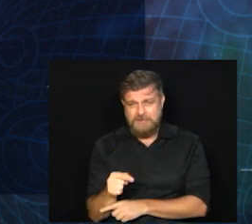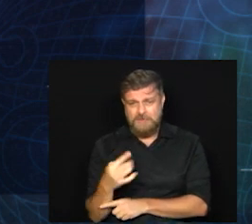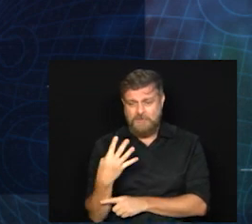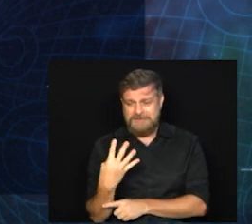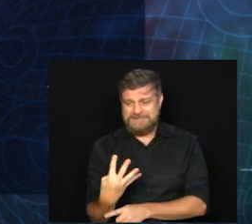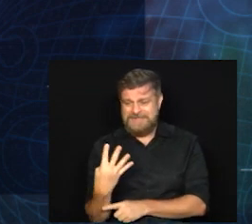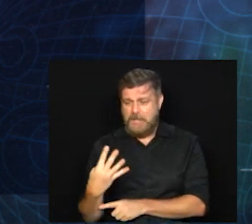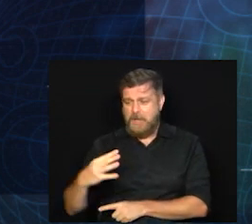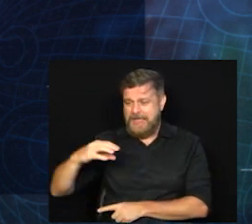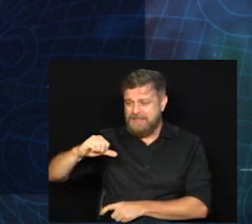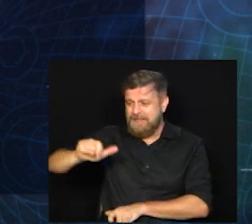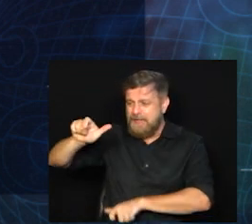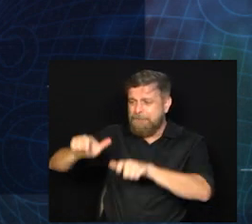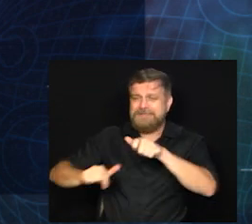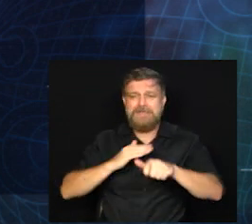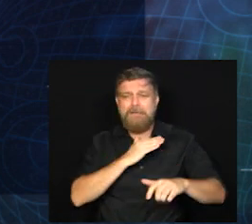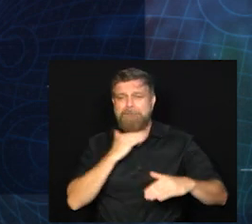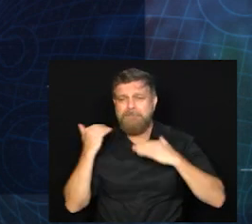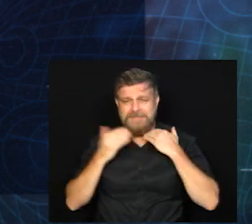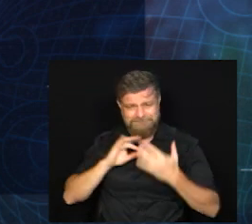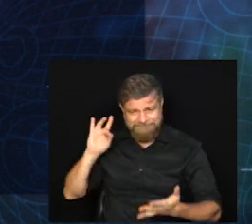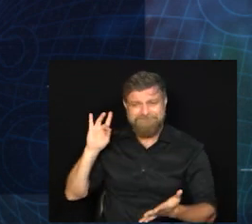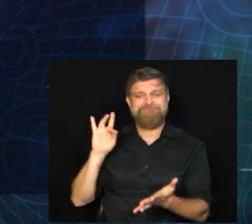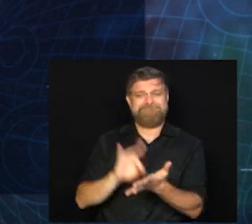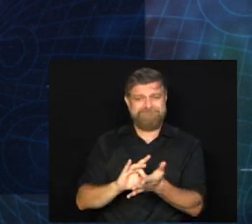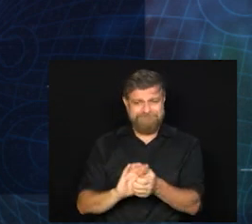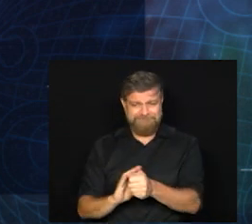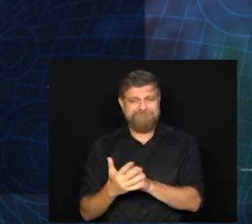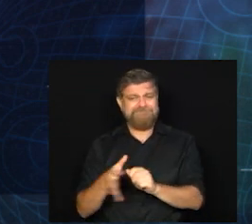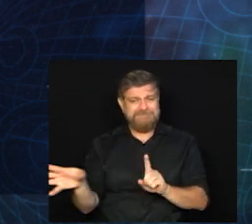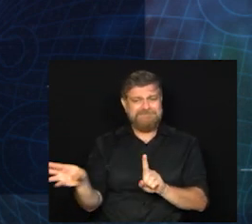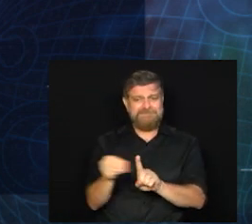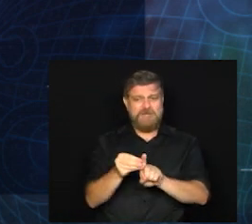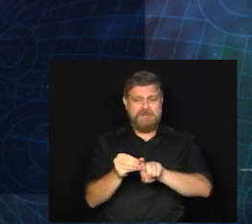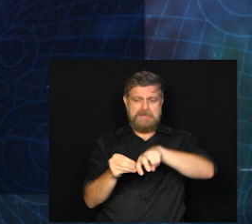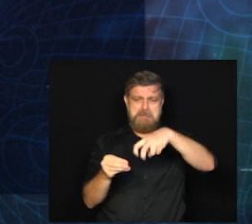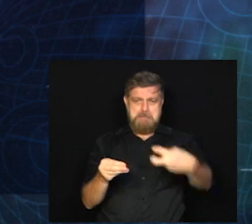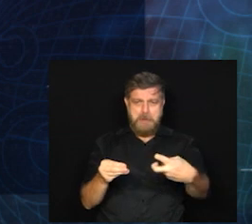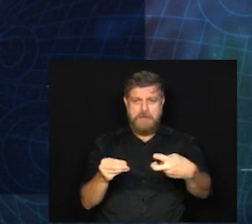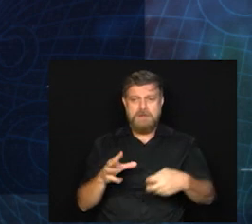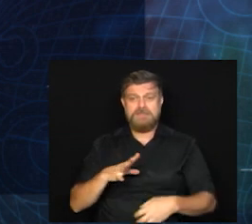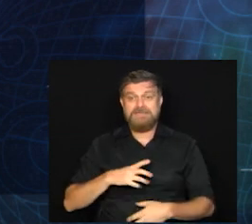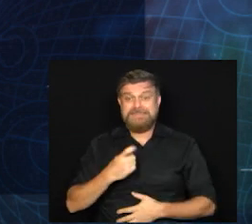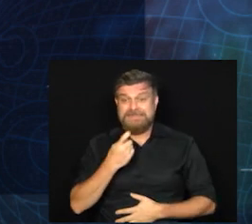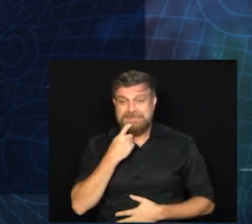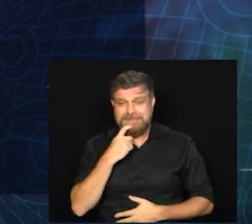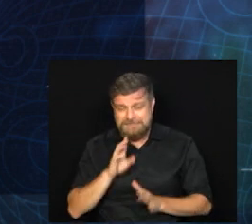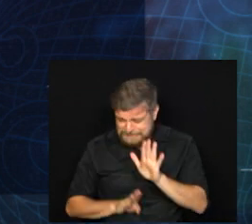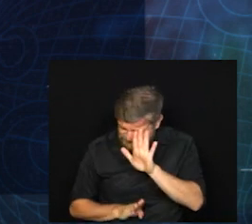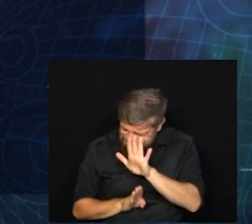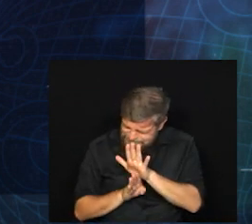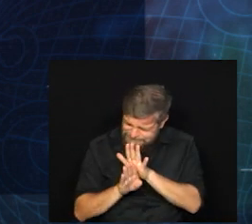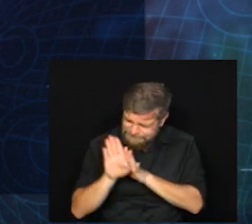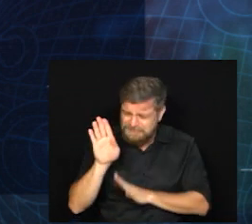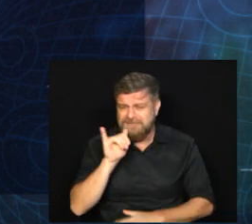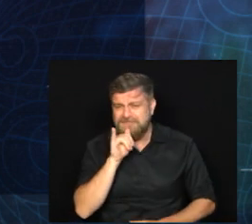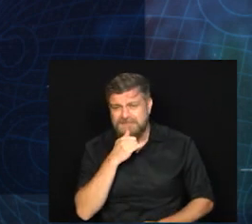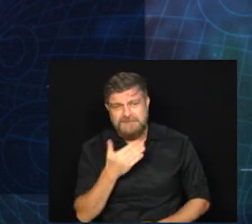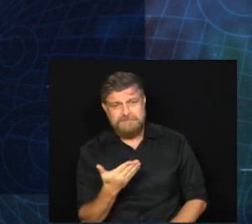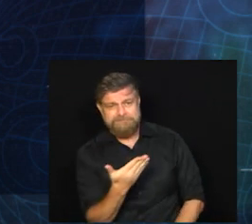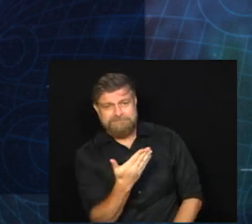4.444 mortes confirmadas pela Covid-19 e Campinas lidera também esse ranking, infelizmente,